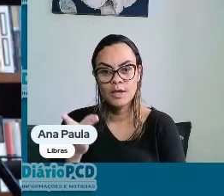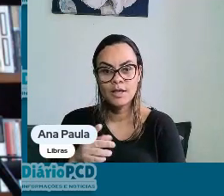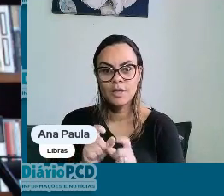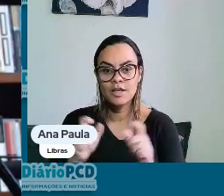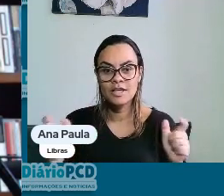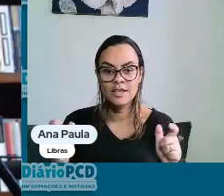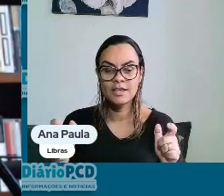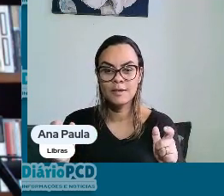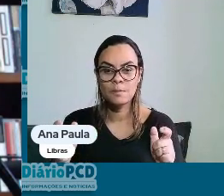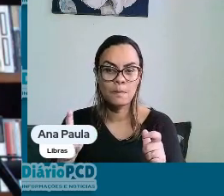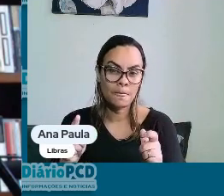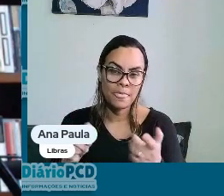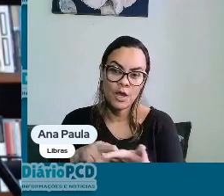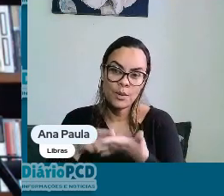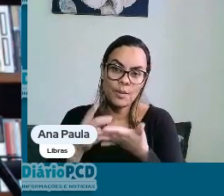de receitas,